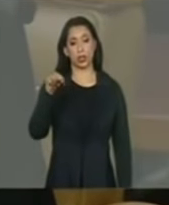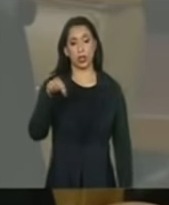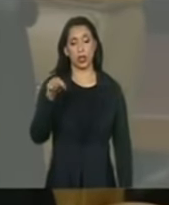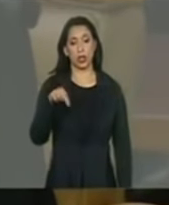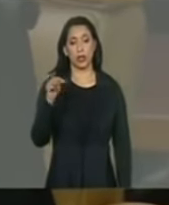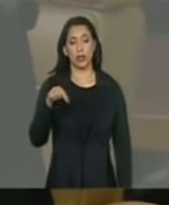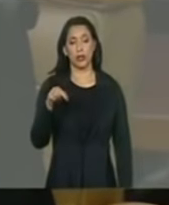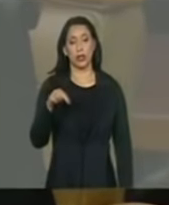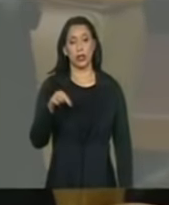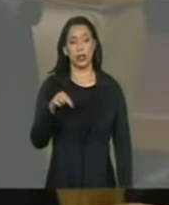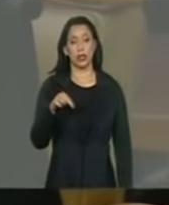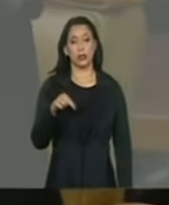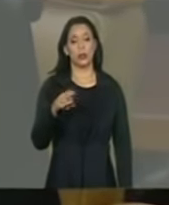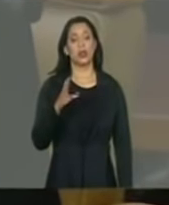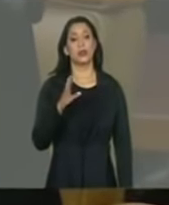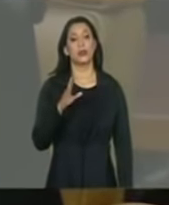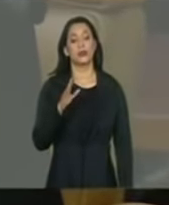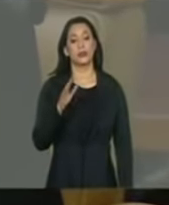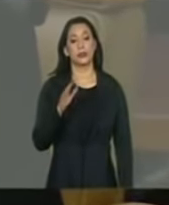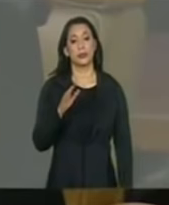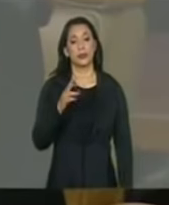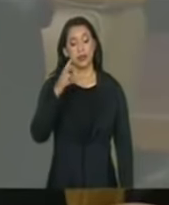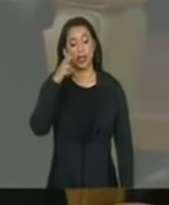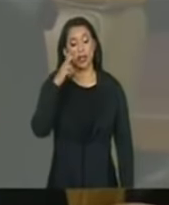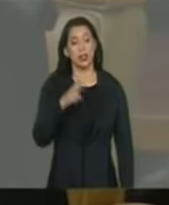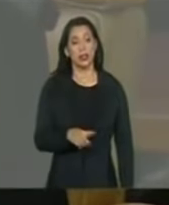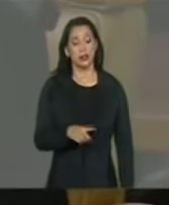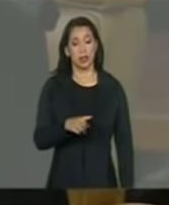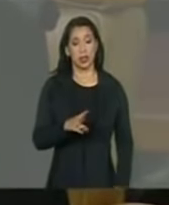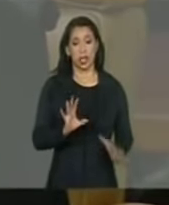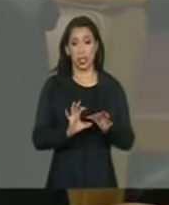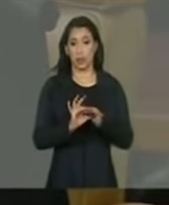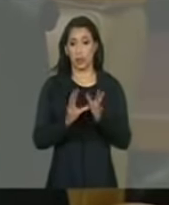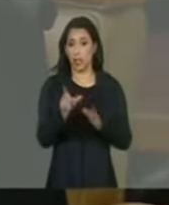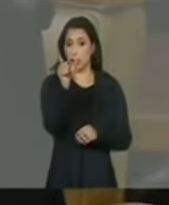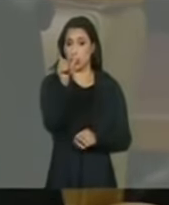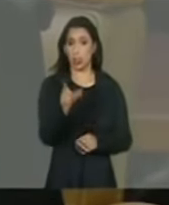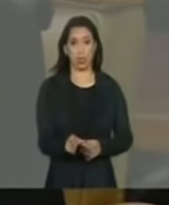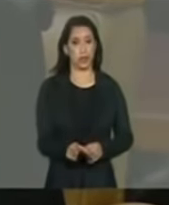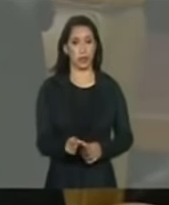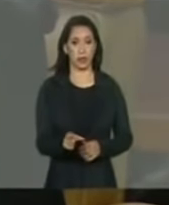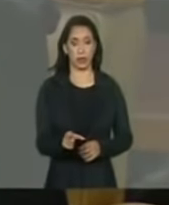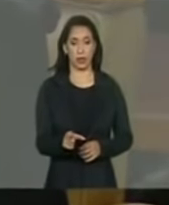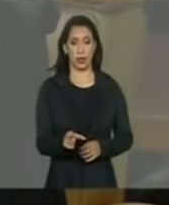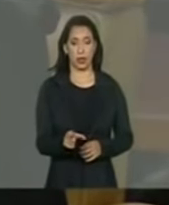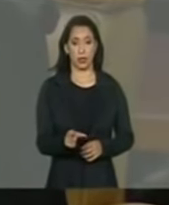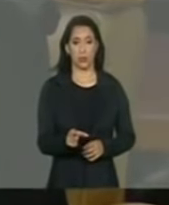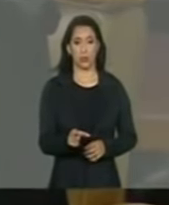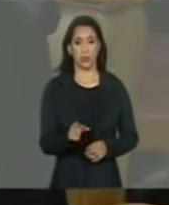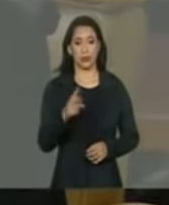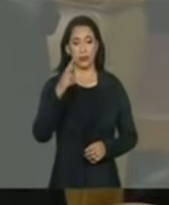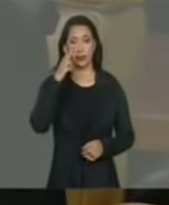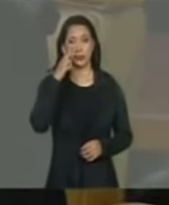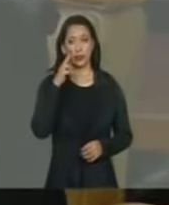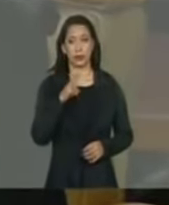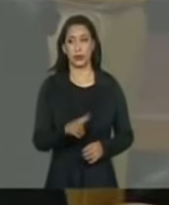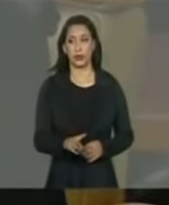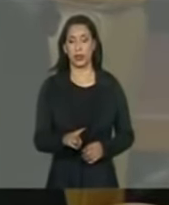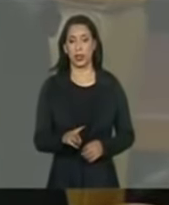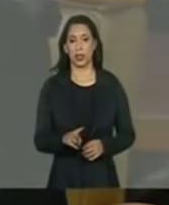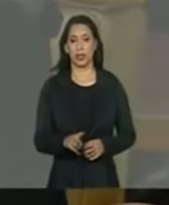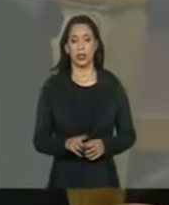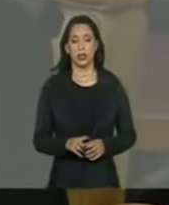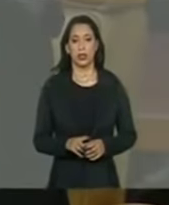portanto trata se de princípio tutelar da liberdade individual a presunção de não culpabilidade que